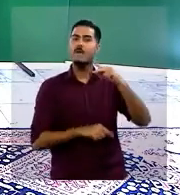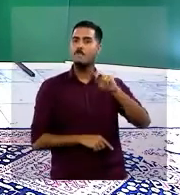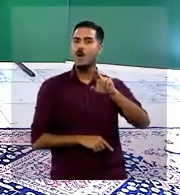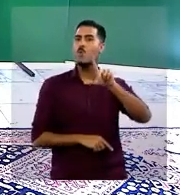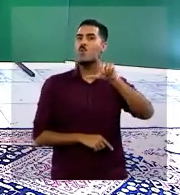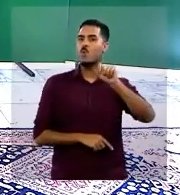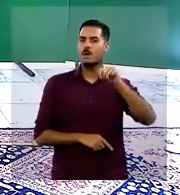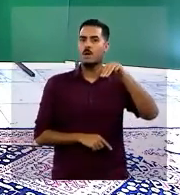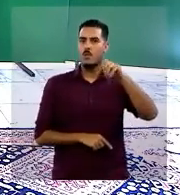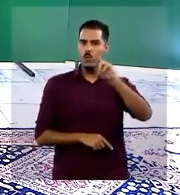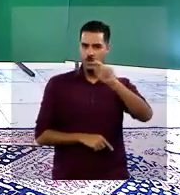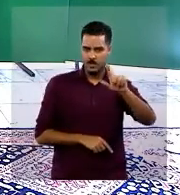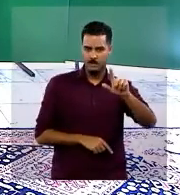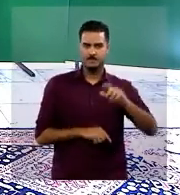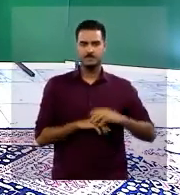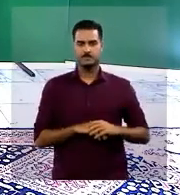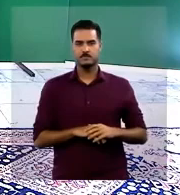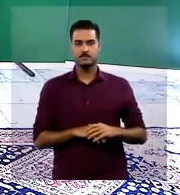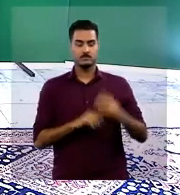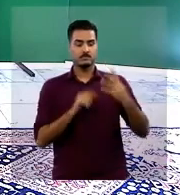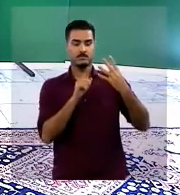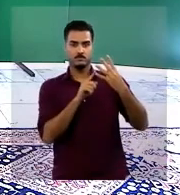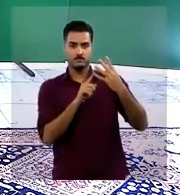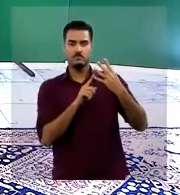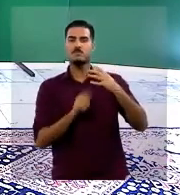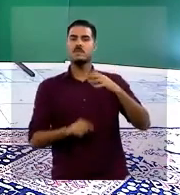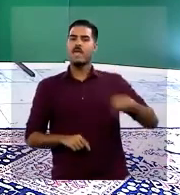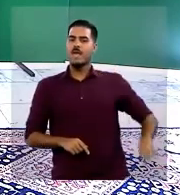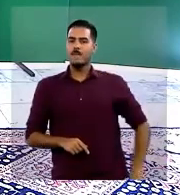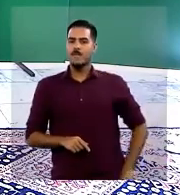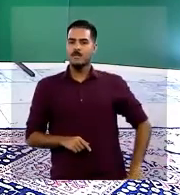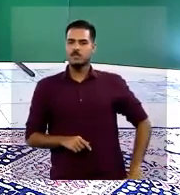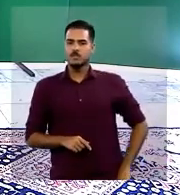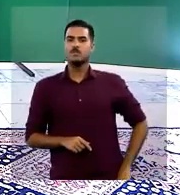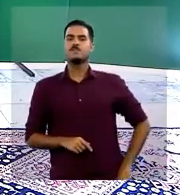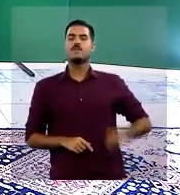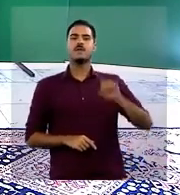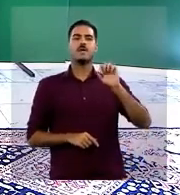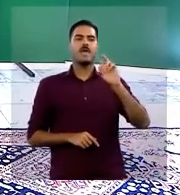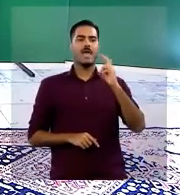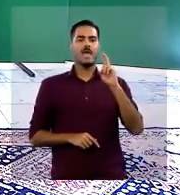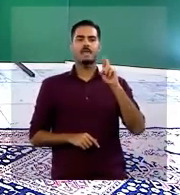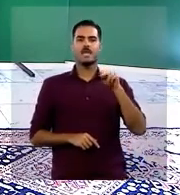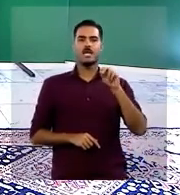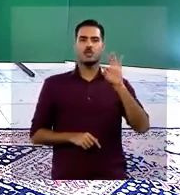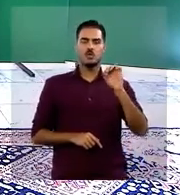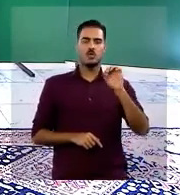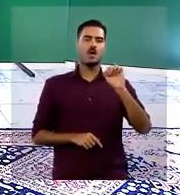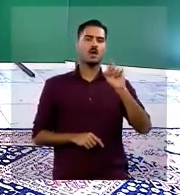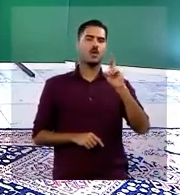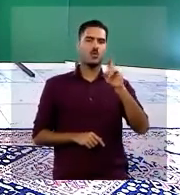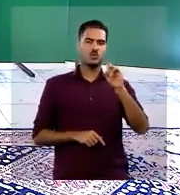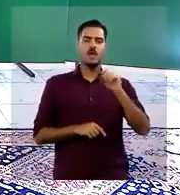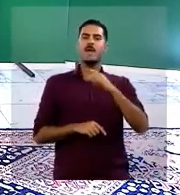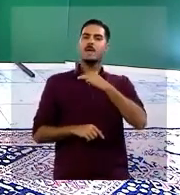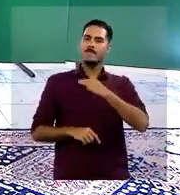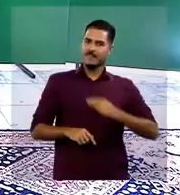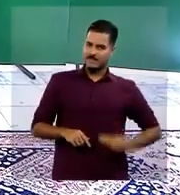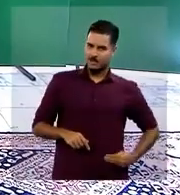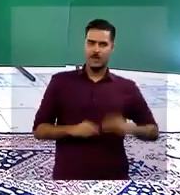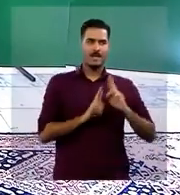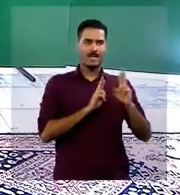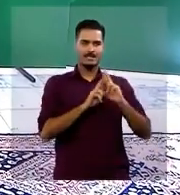e o excelentíssimo senhor embaixador Ernesto Araújo, ministro de Estado das Relações Exteriores, e senhora